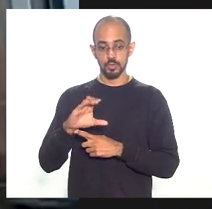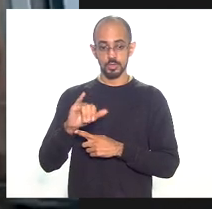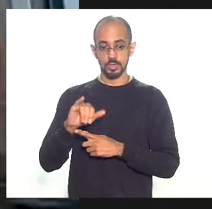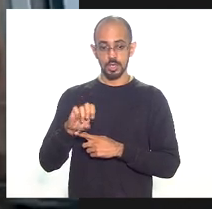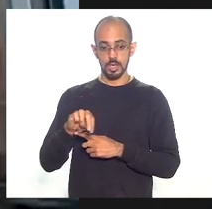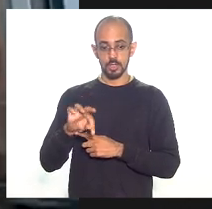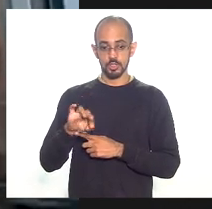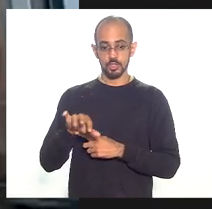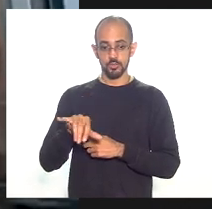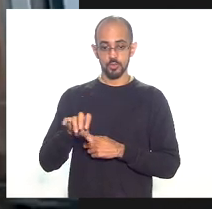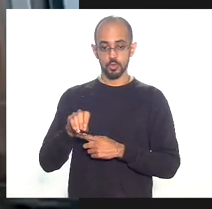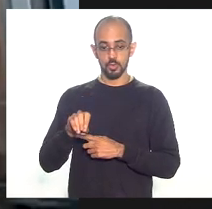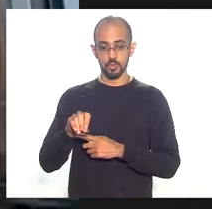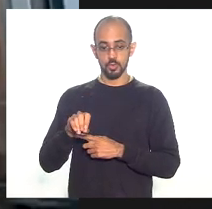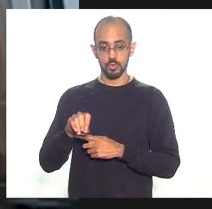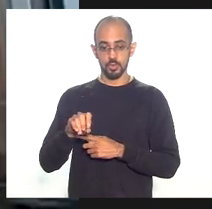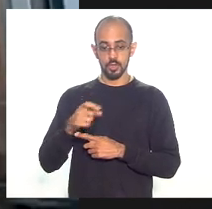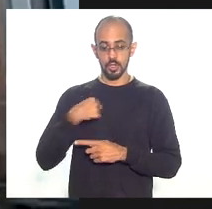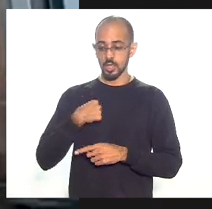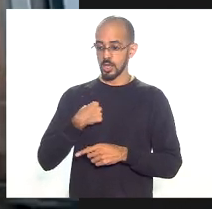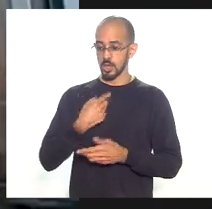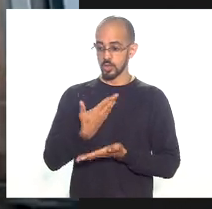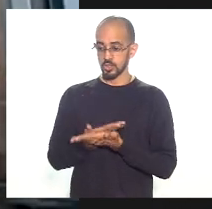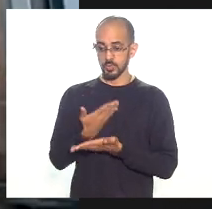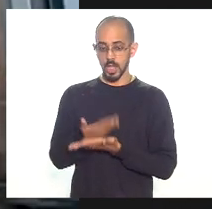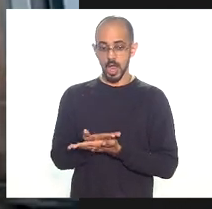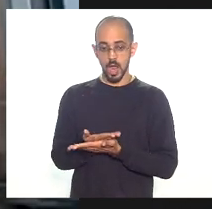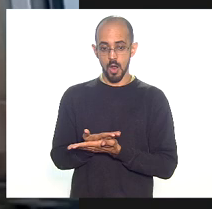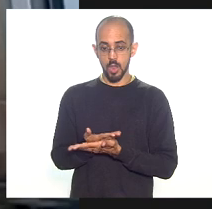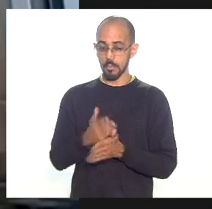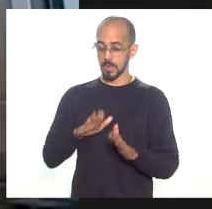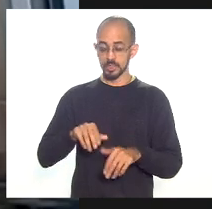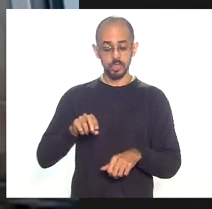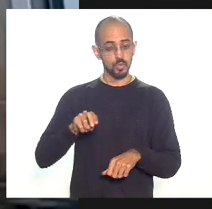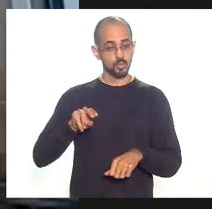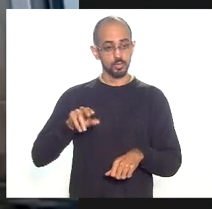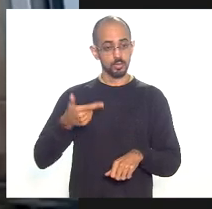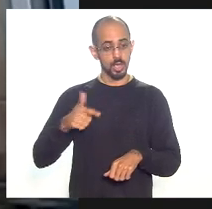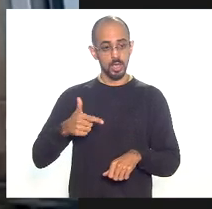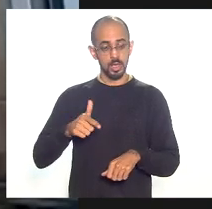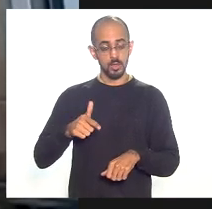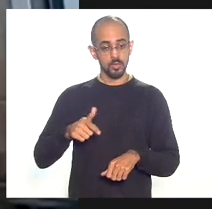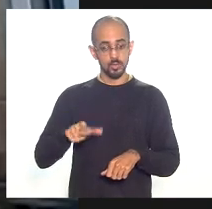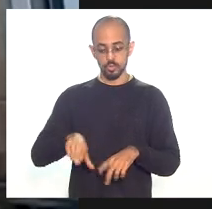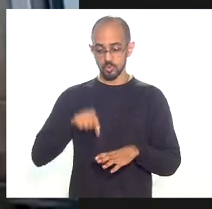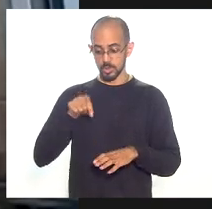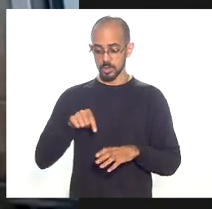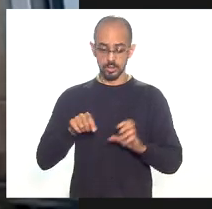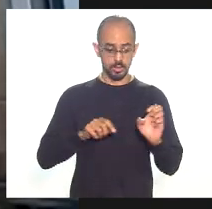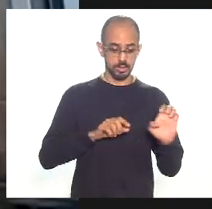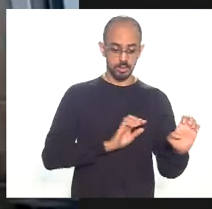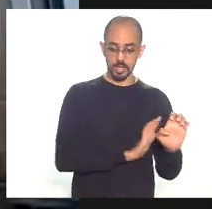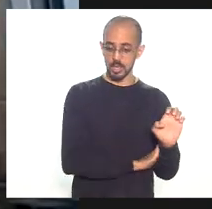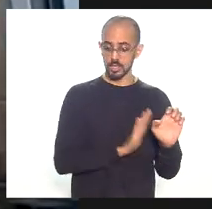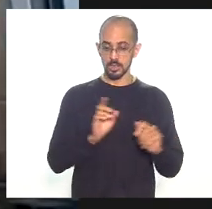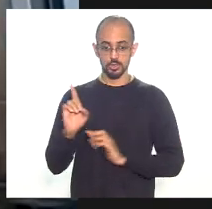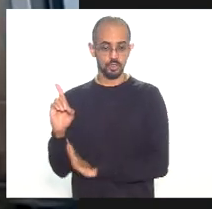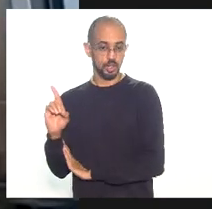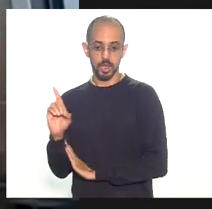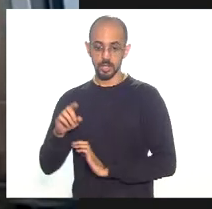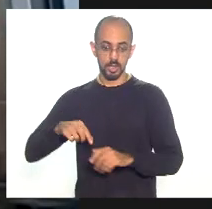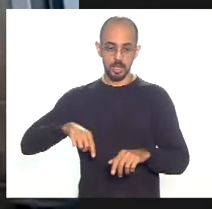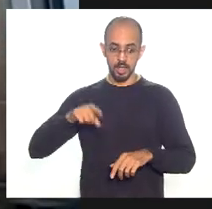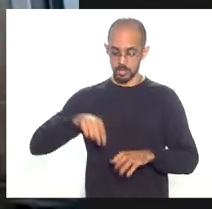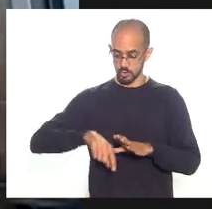e nem portanto eu virei de direita e de esquerda eu sempre fui a favor da população e sempre lutei pelos direitos principalmente direitos da